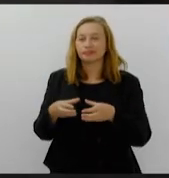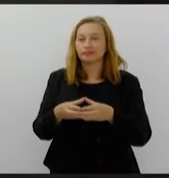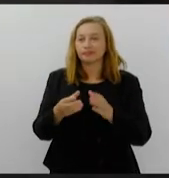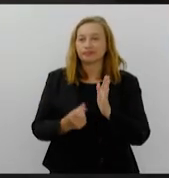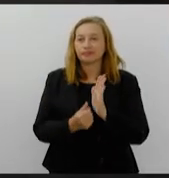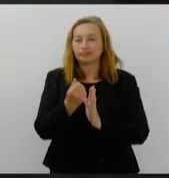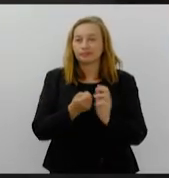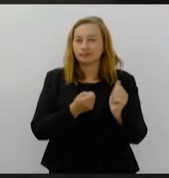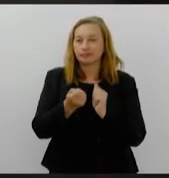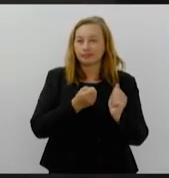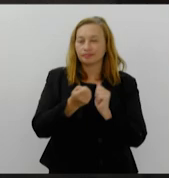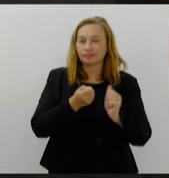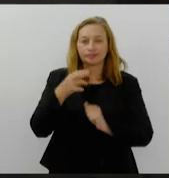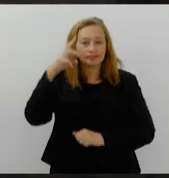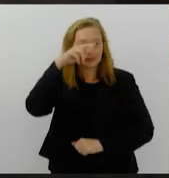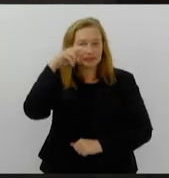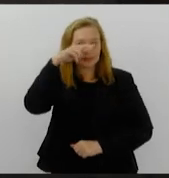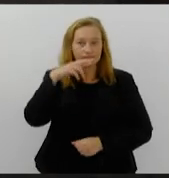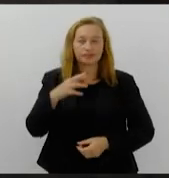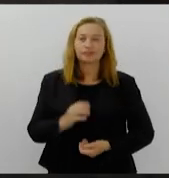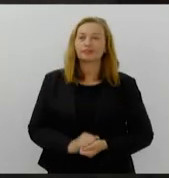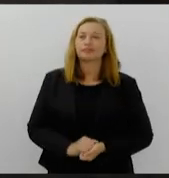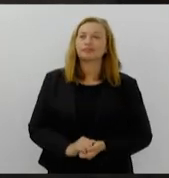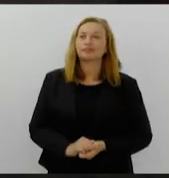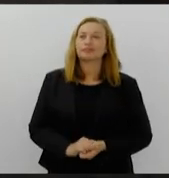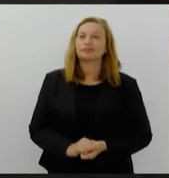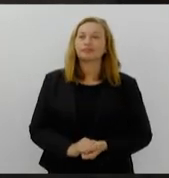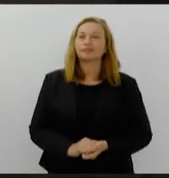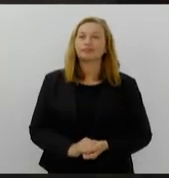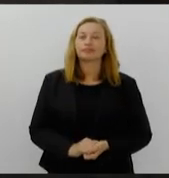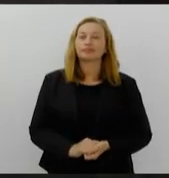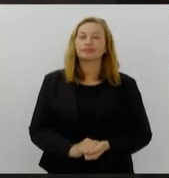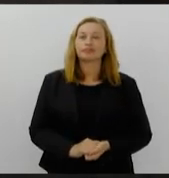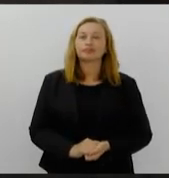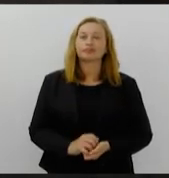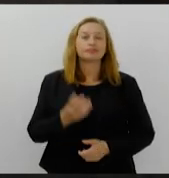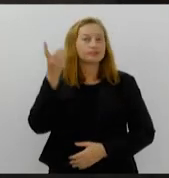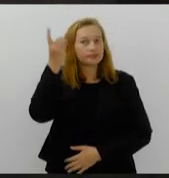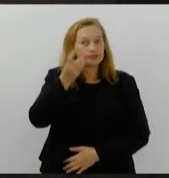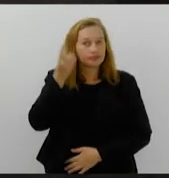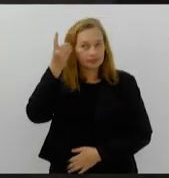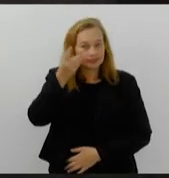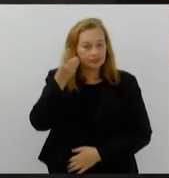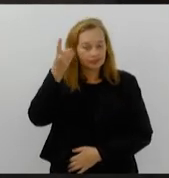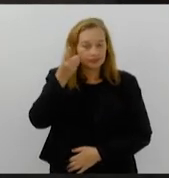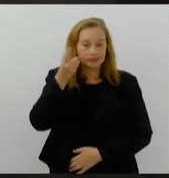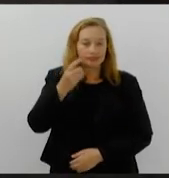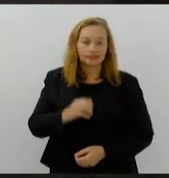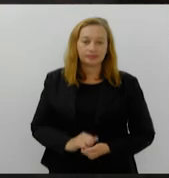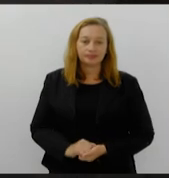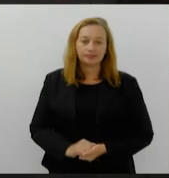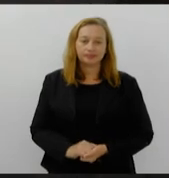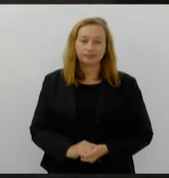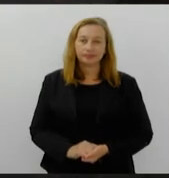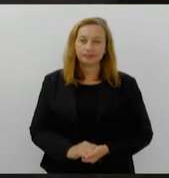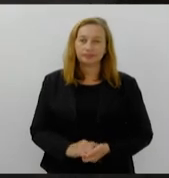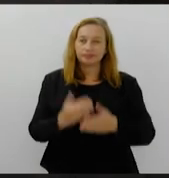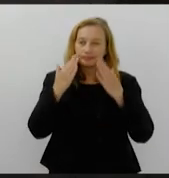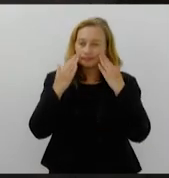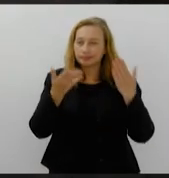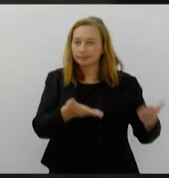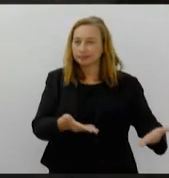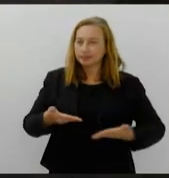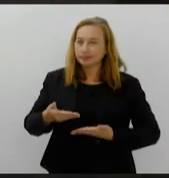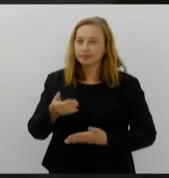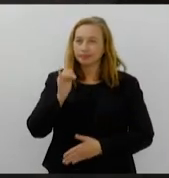Finanças e Fiscalização Financeira e Controle, deputado A presidência designa